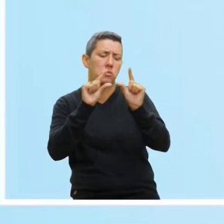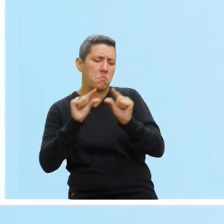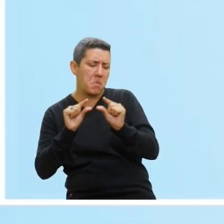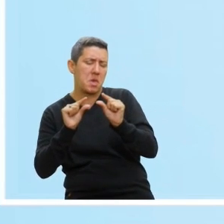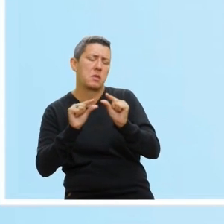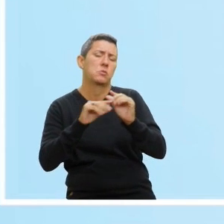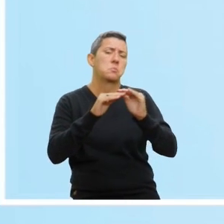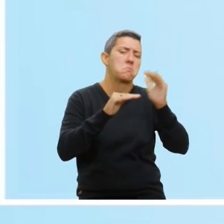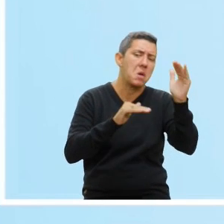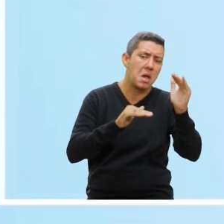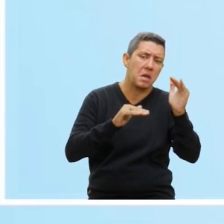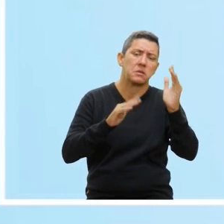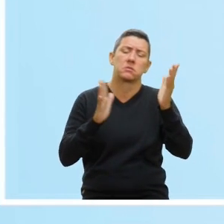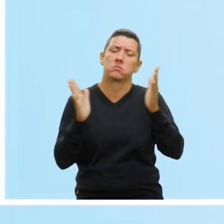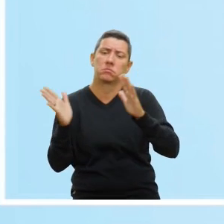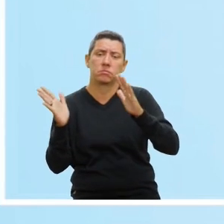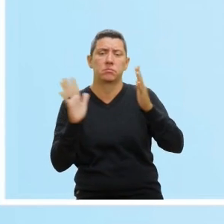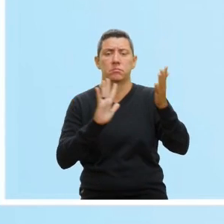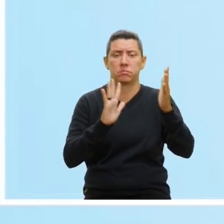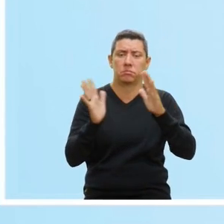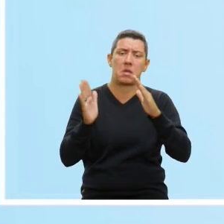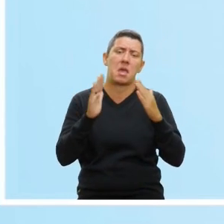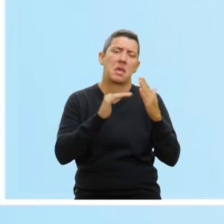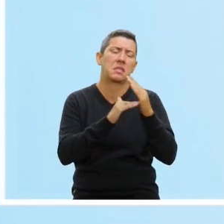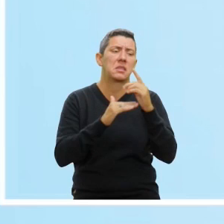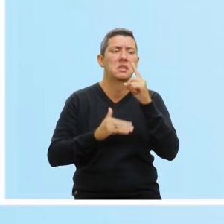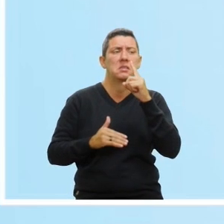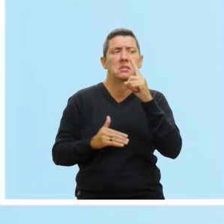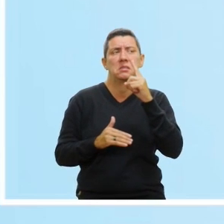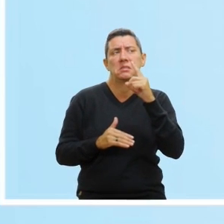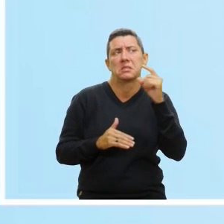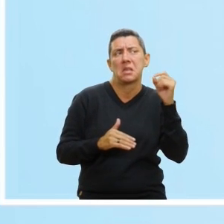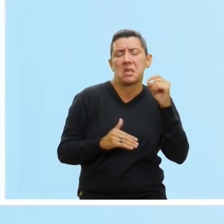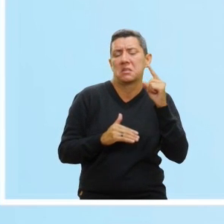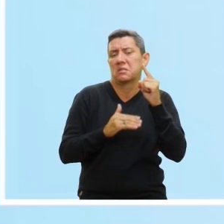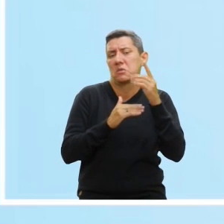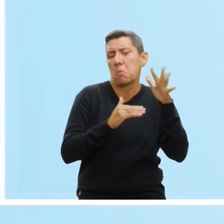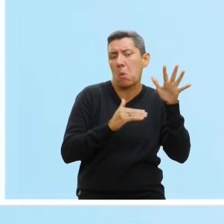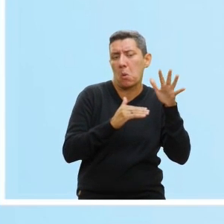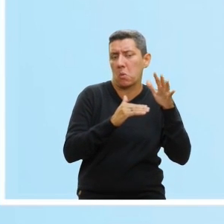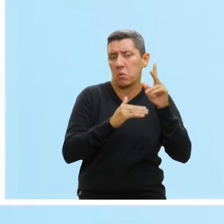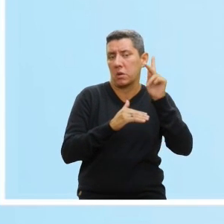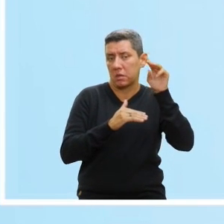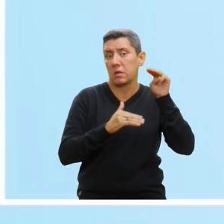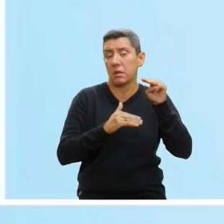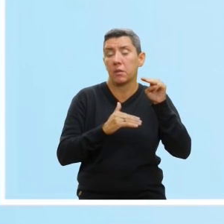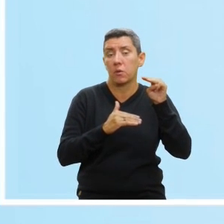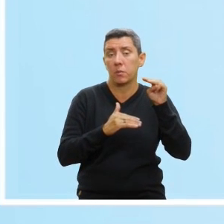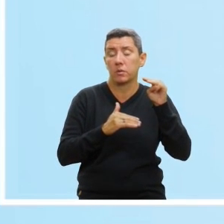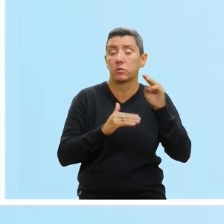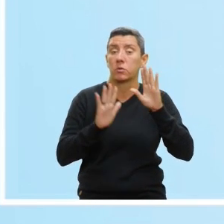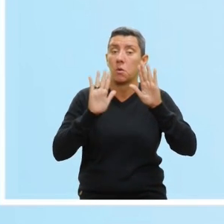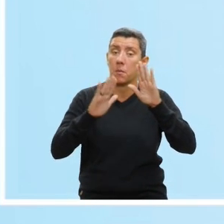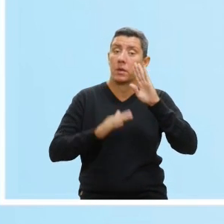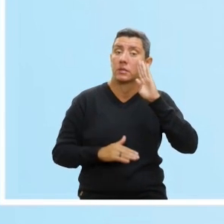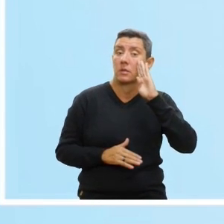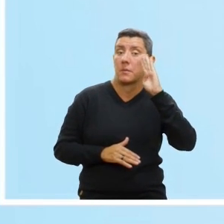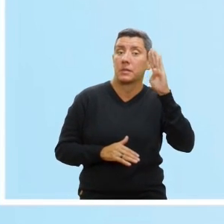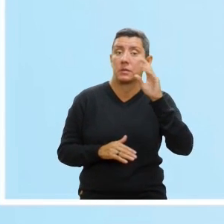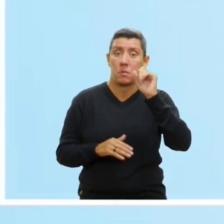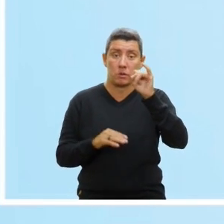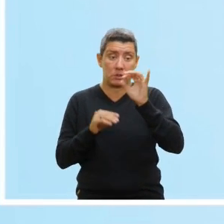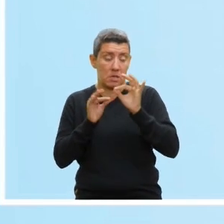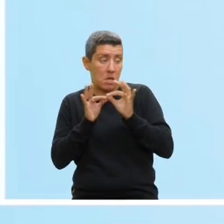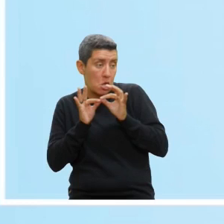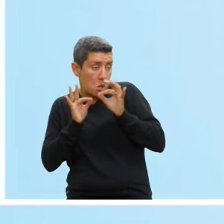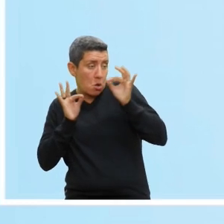para mais, a 100 e poucos quilômetros. Tá? Mas o sinal, para uma transmissão de longa distância,